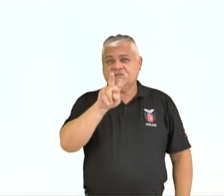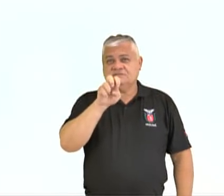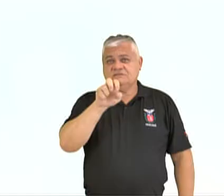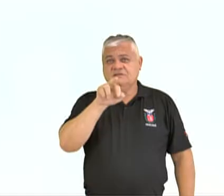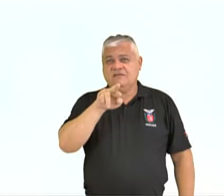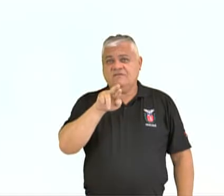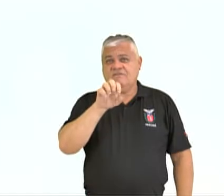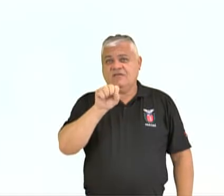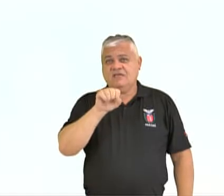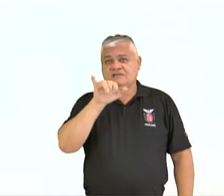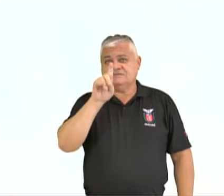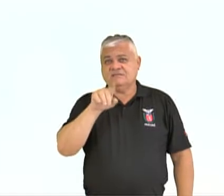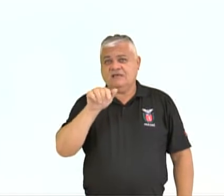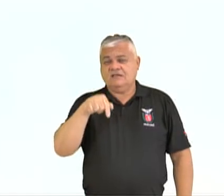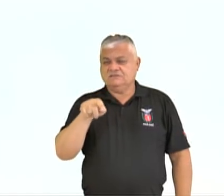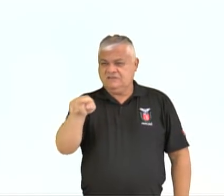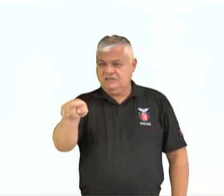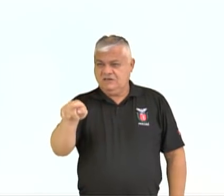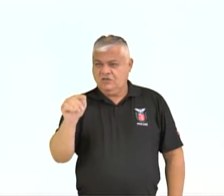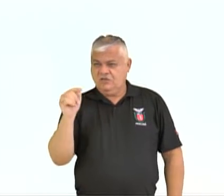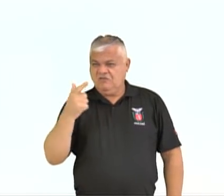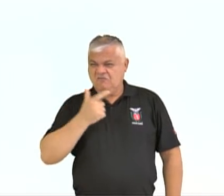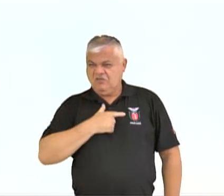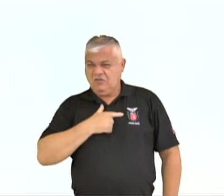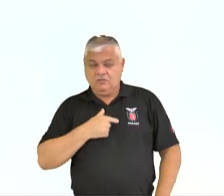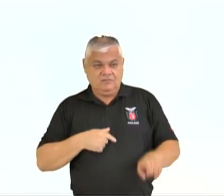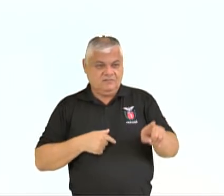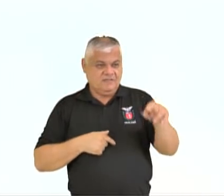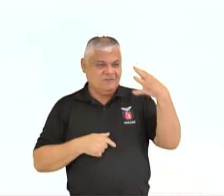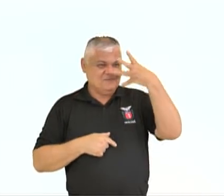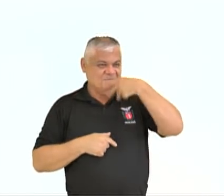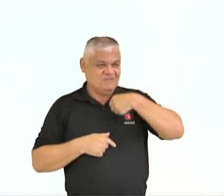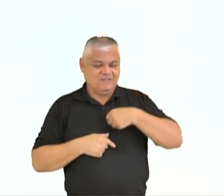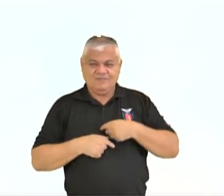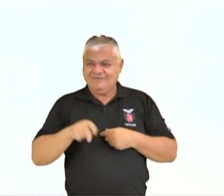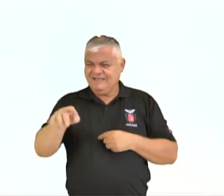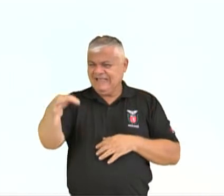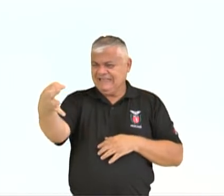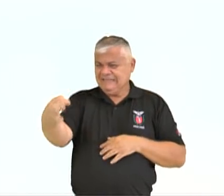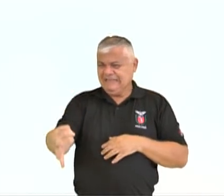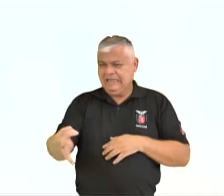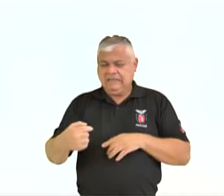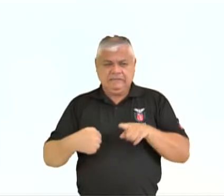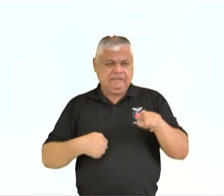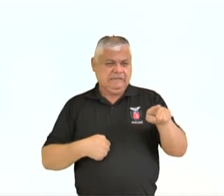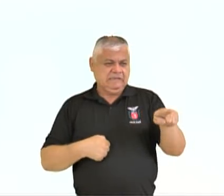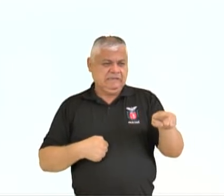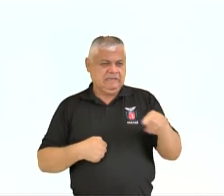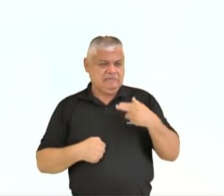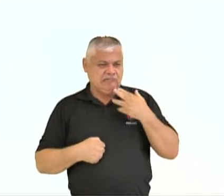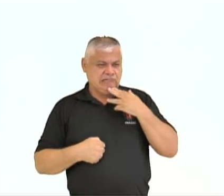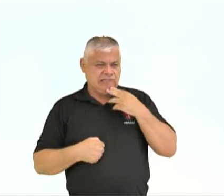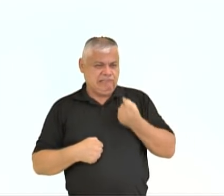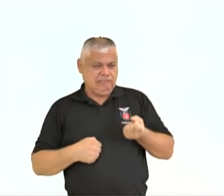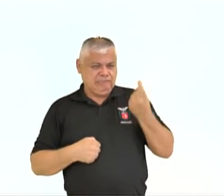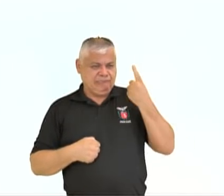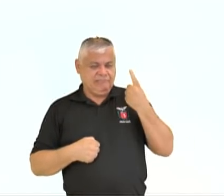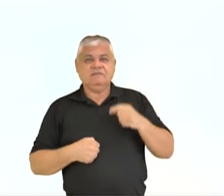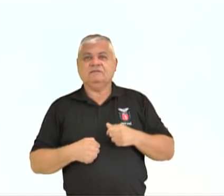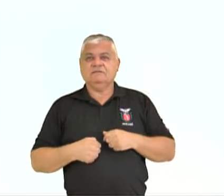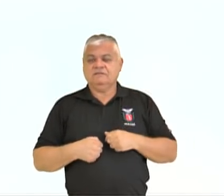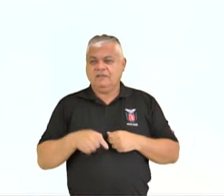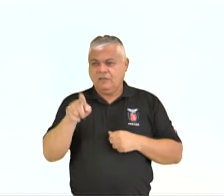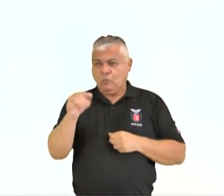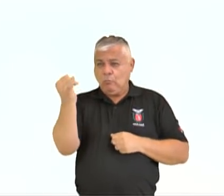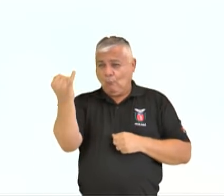Um é feioso, outro é bonito. Um é certinho, outro esquisito. Um